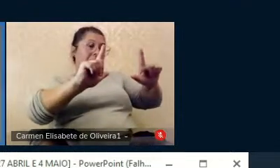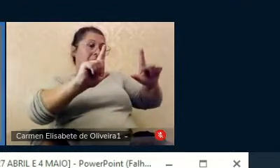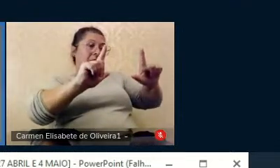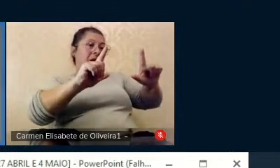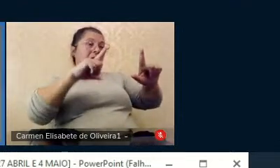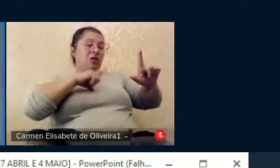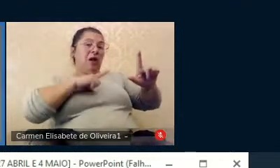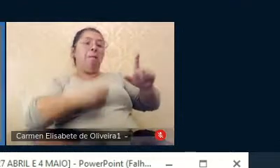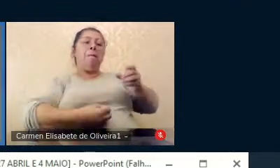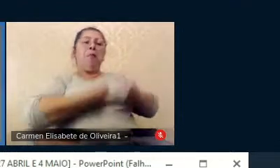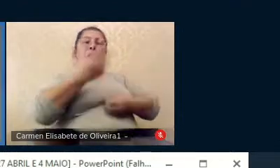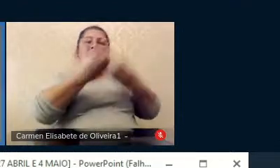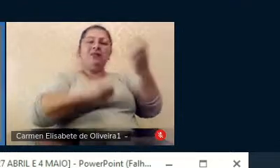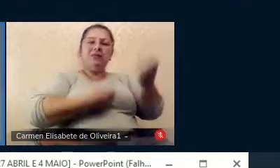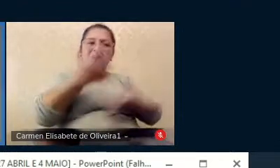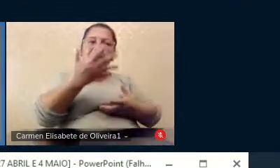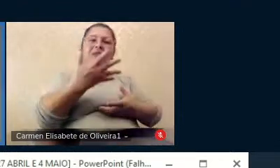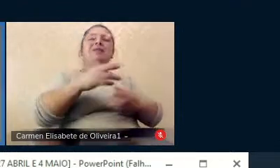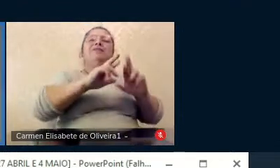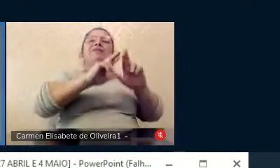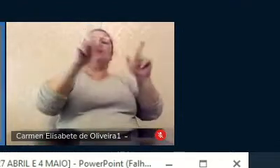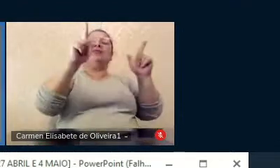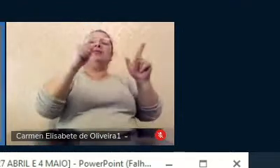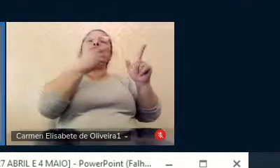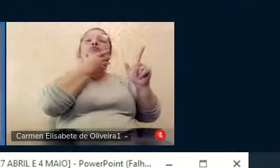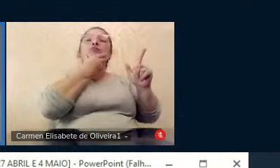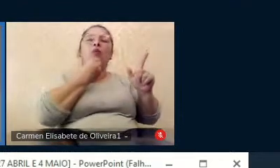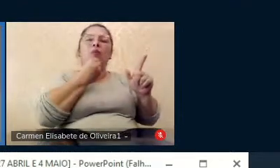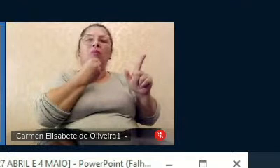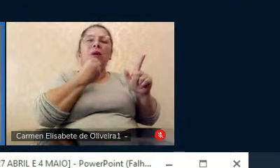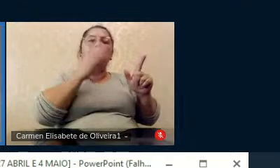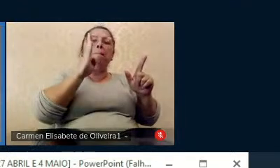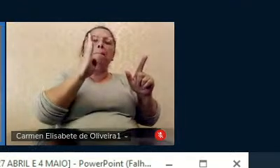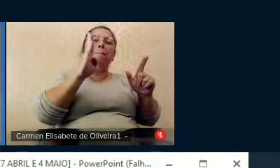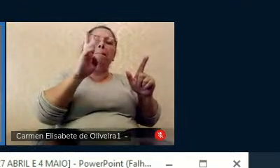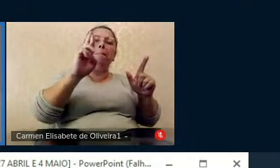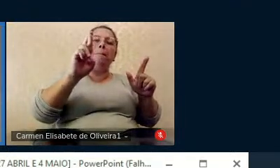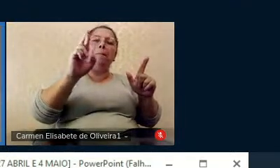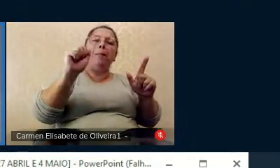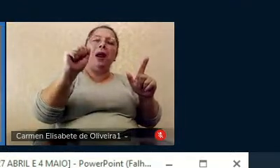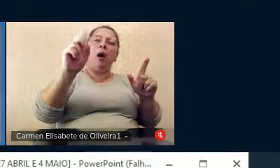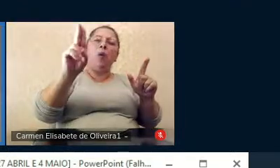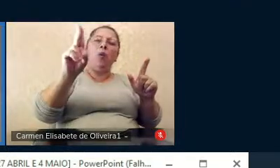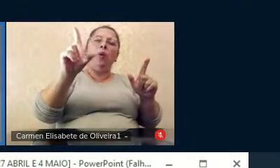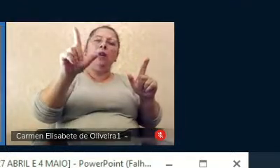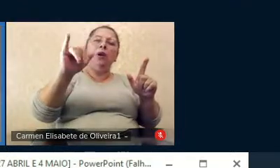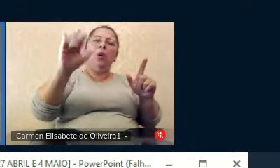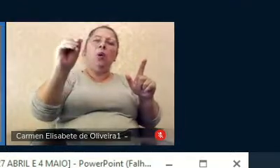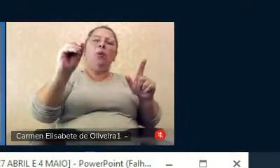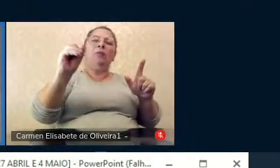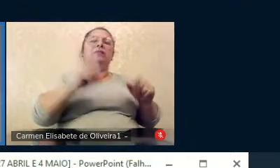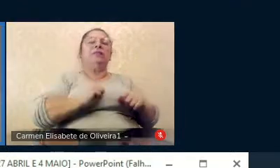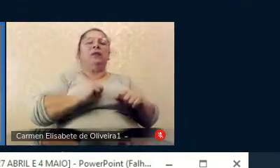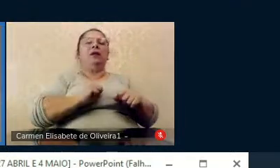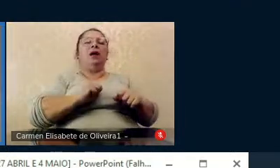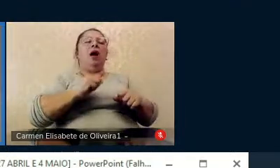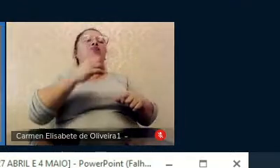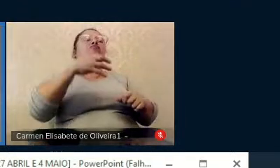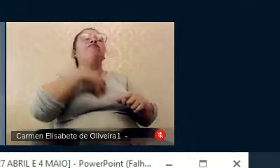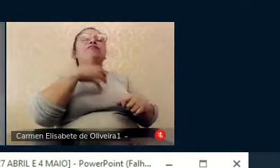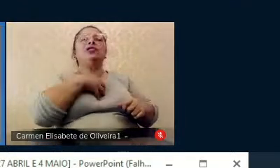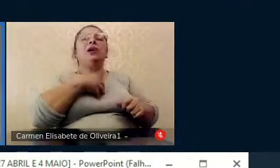Aquelas poesias que ele recita, né? Aqueles cordéis, é uma forma de